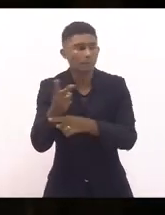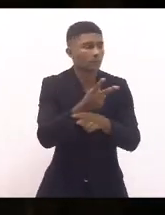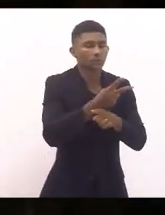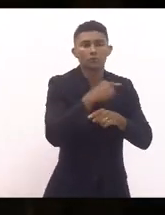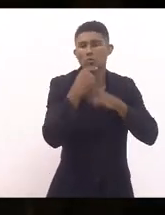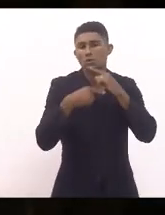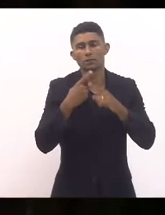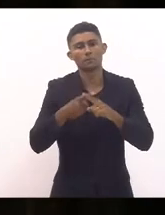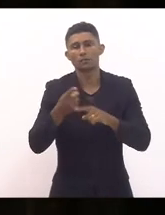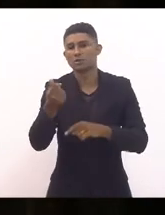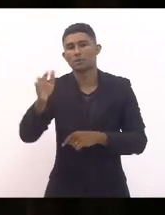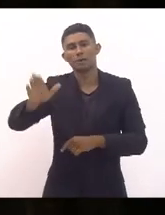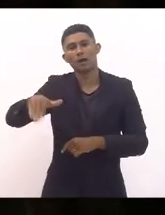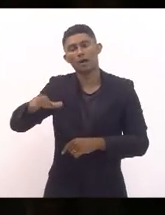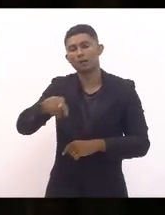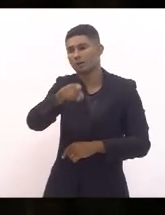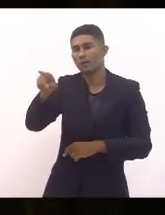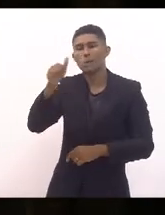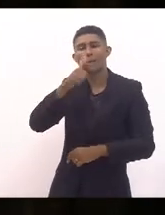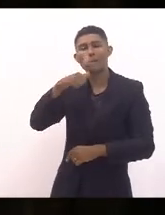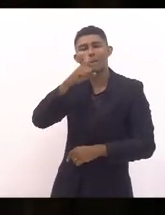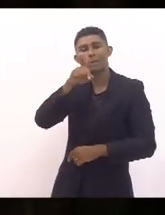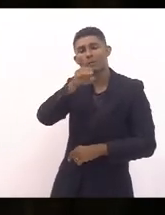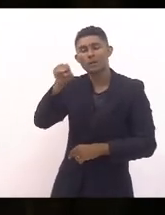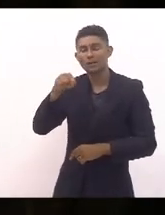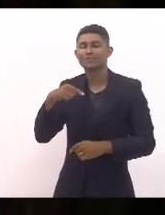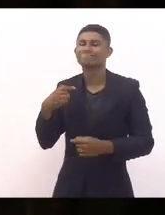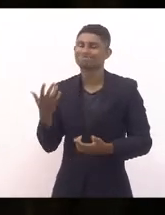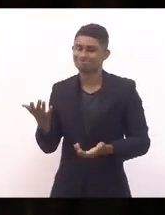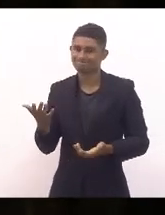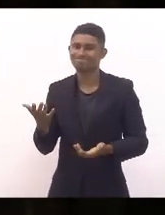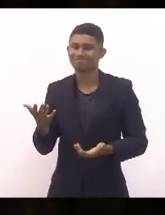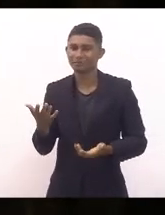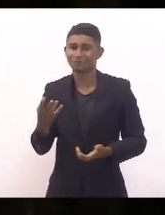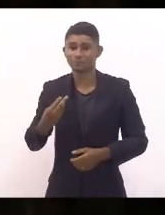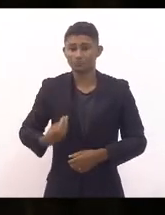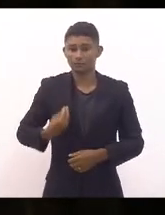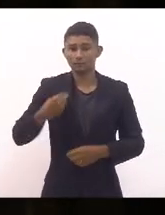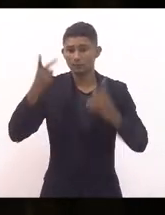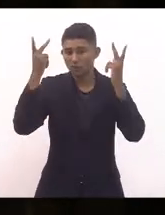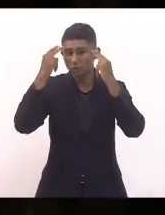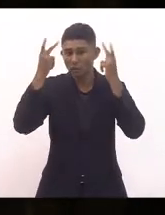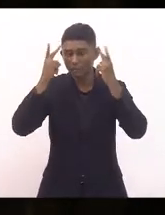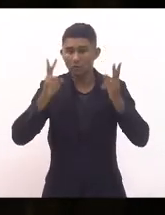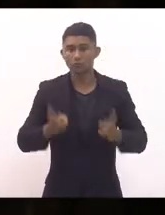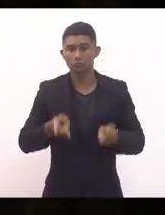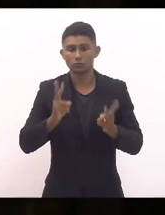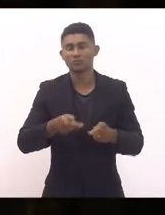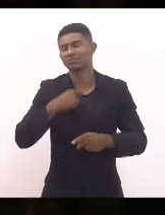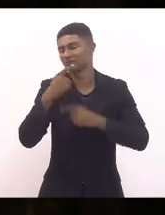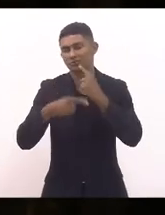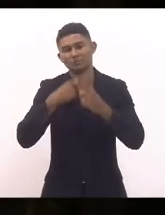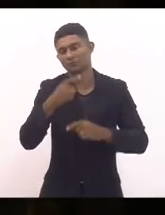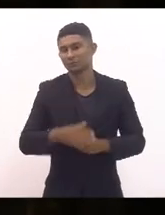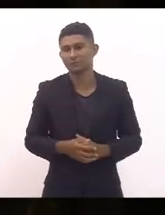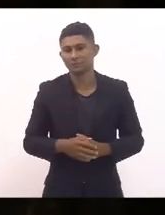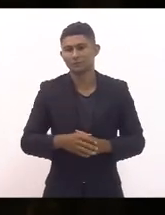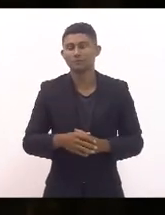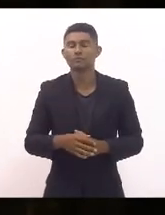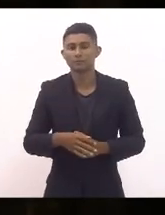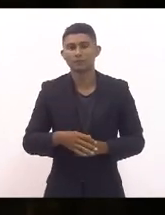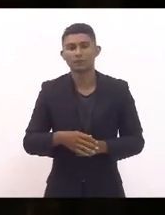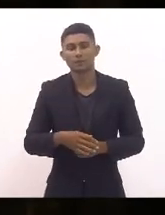mães deixam de viver a sua vida, e aí eu falo nas mães e não porque, né, falo